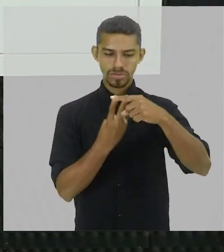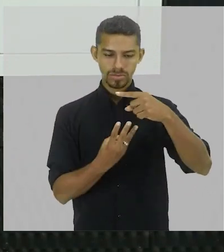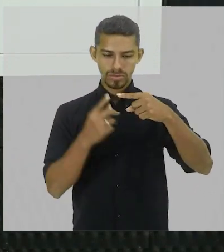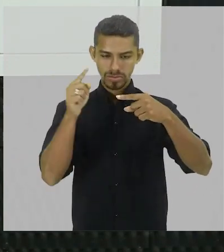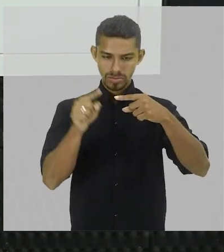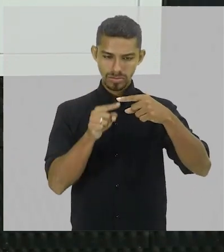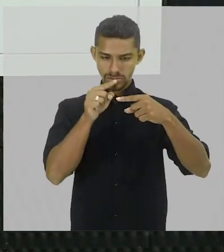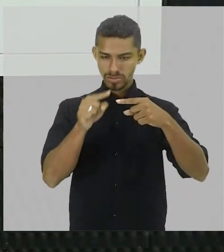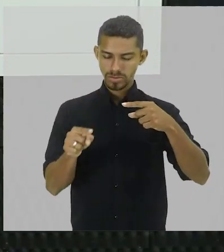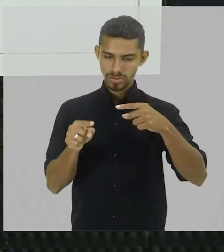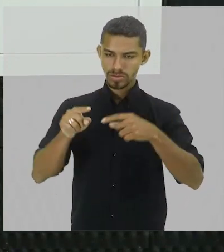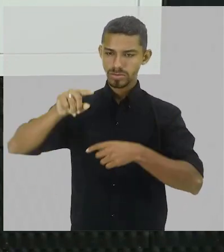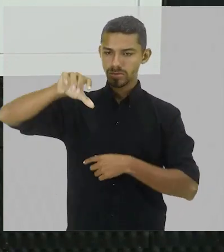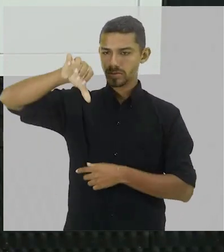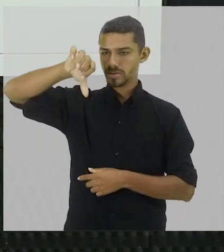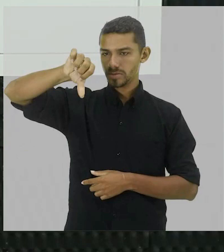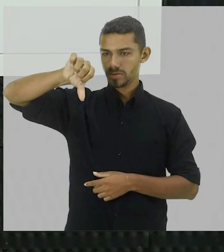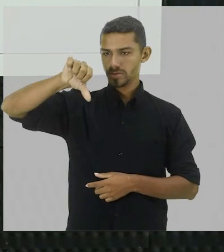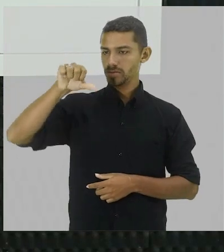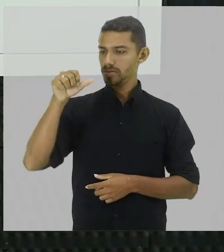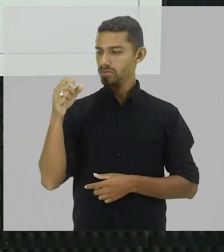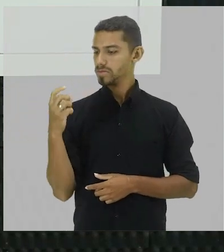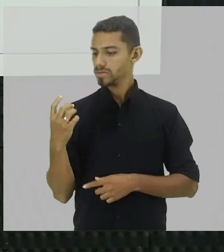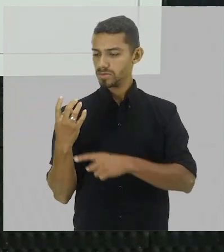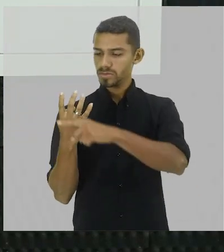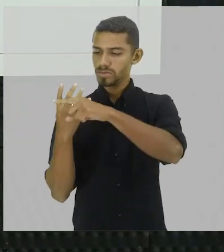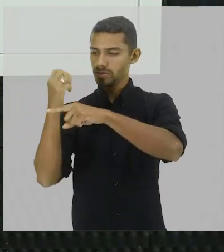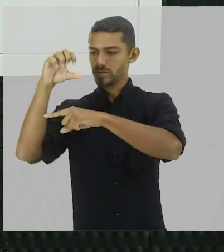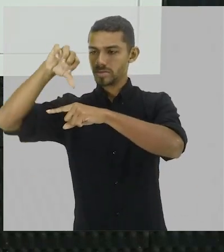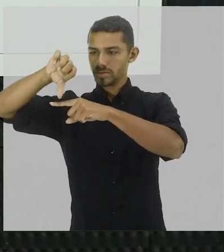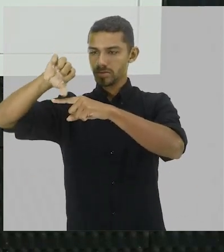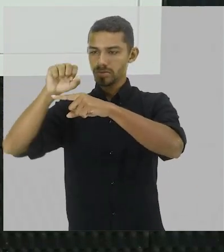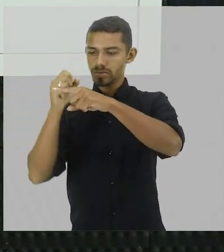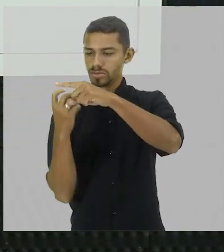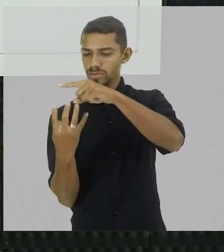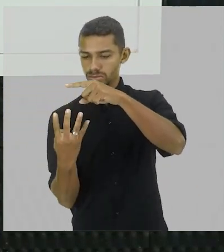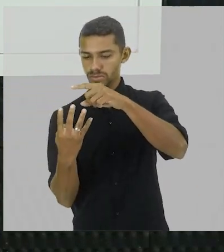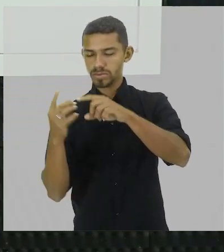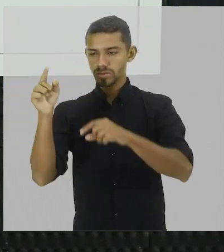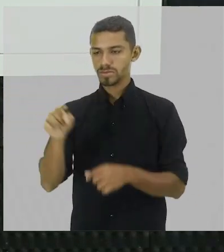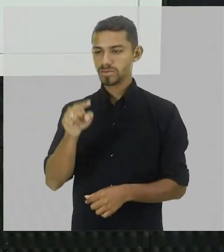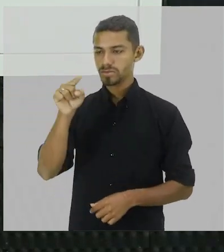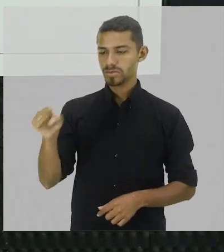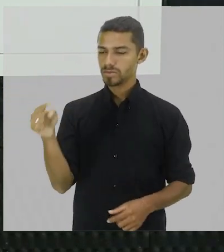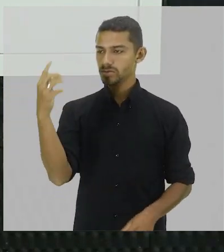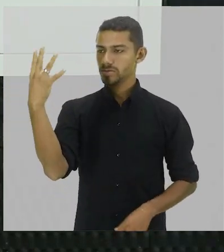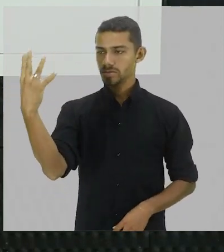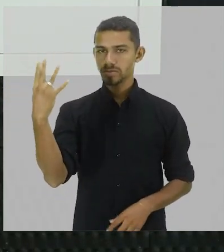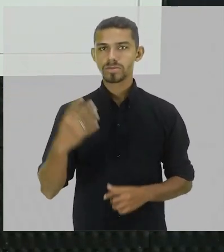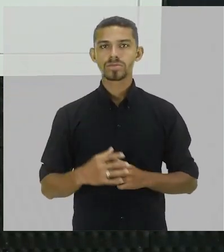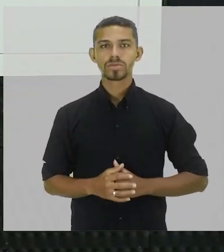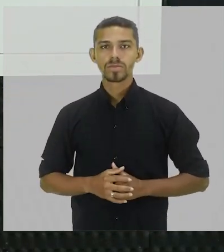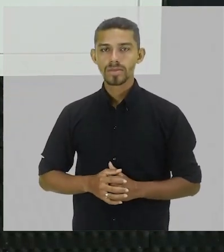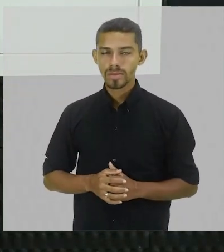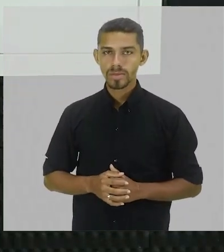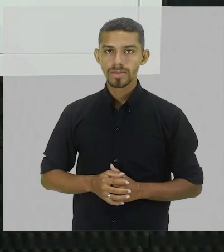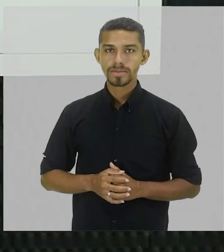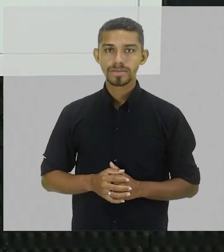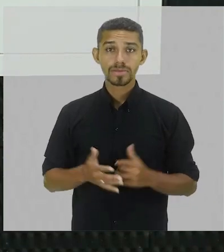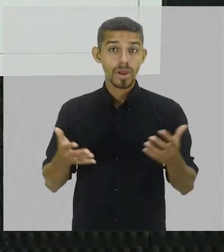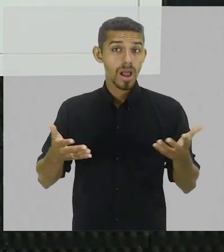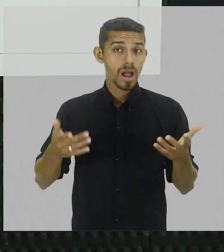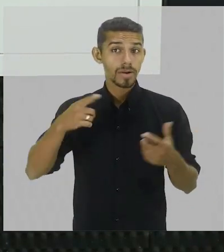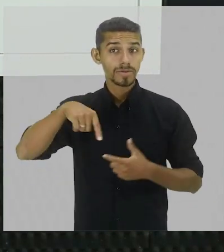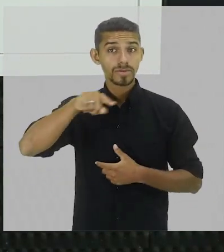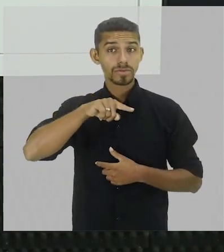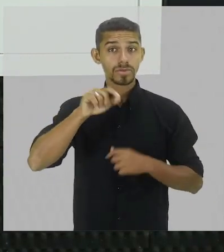multiplicado por 9/4, que é o 3 meios ao quadrado, multiplicado por 4. Aqui